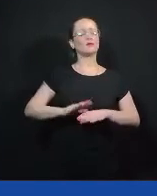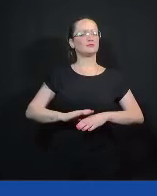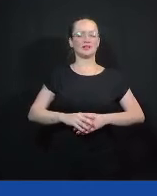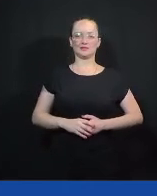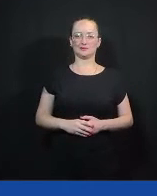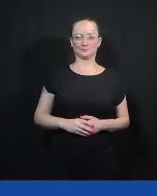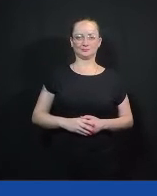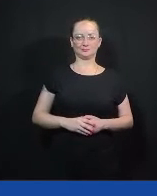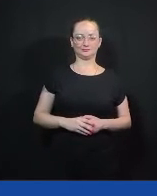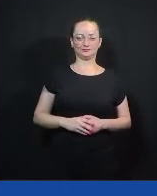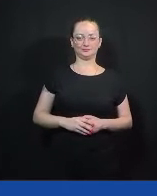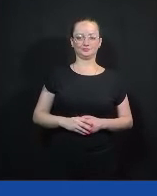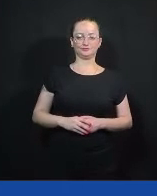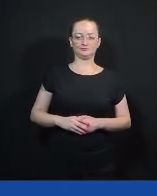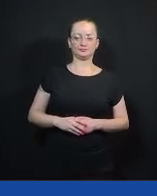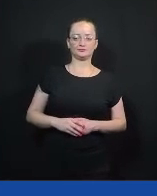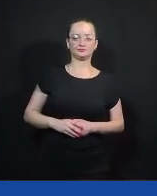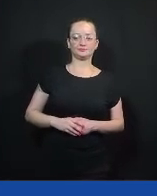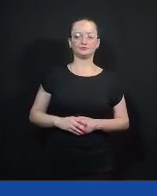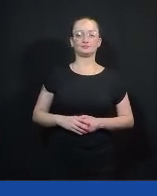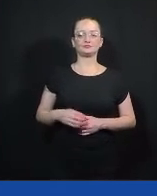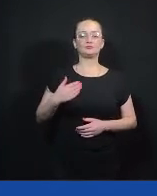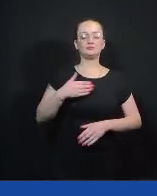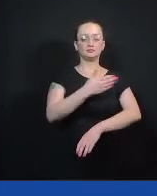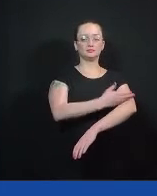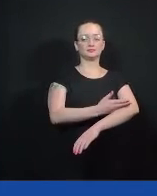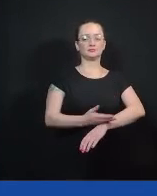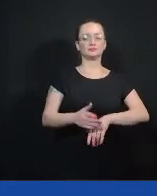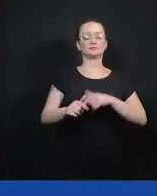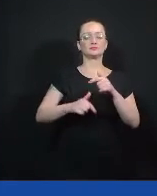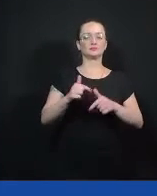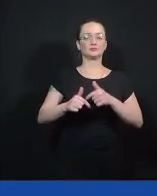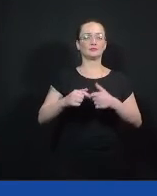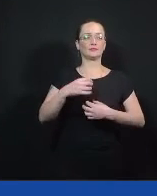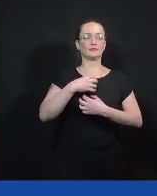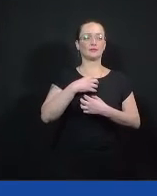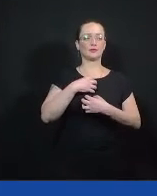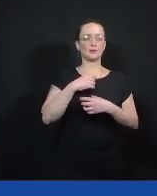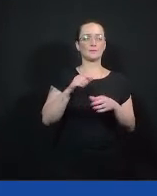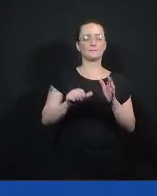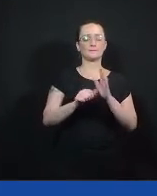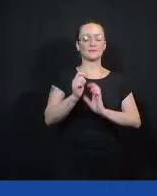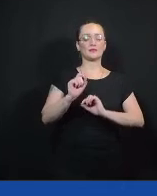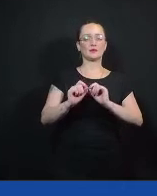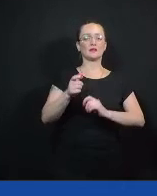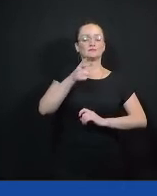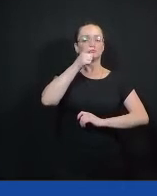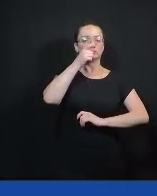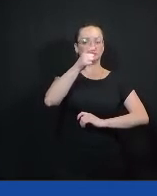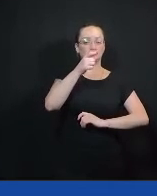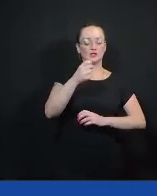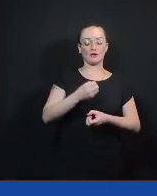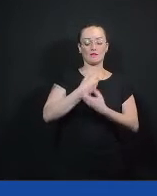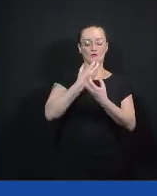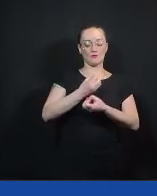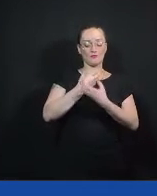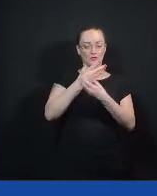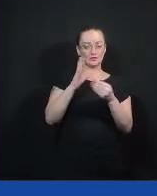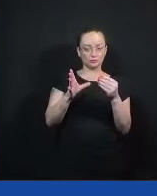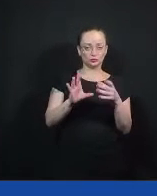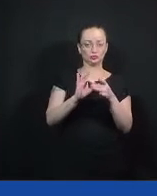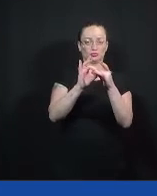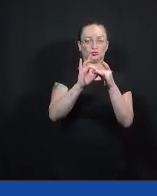fazer na imprensa, né? A gente costuma trabalhar de uma forma, primeiro, algumas coisas interessantes, dados